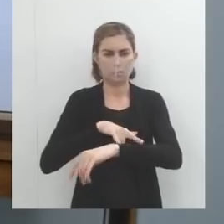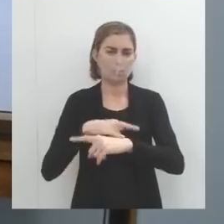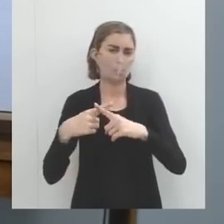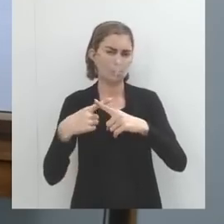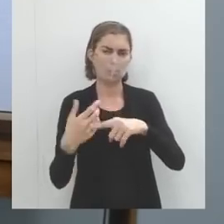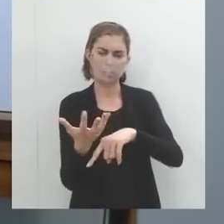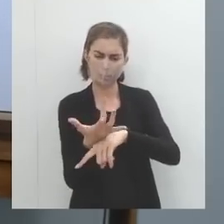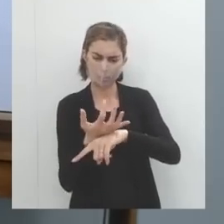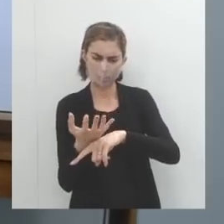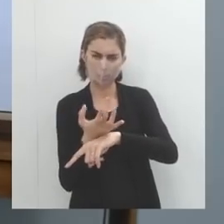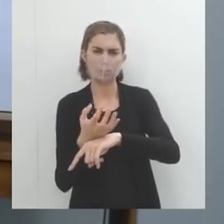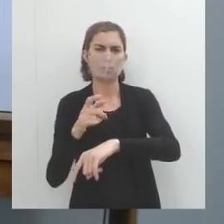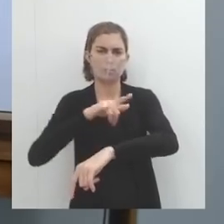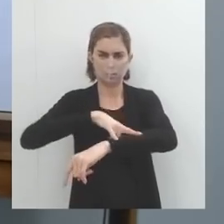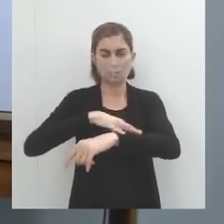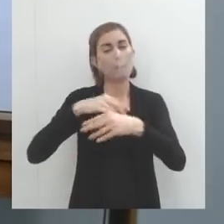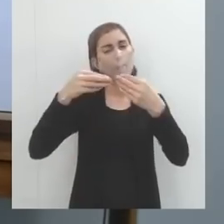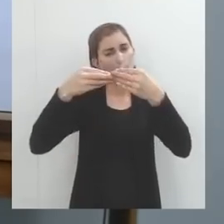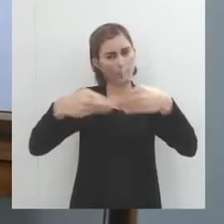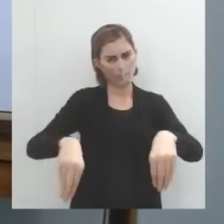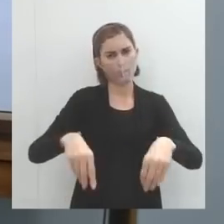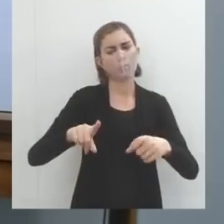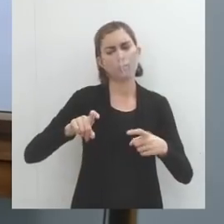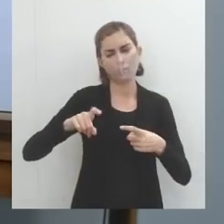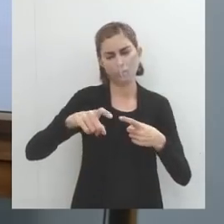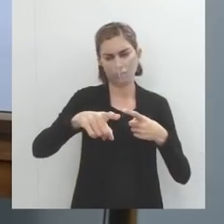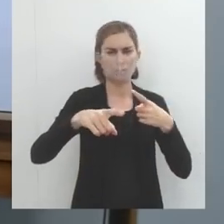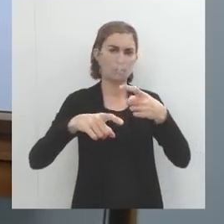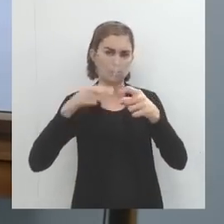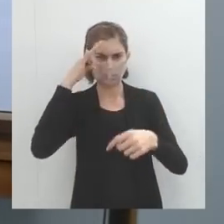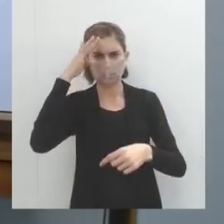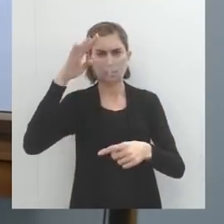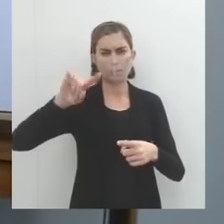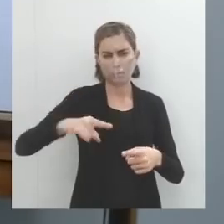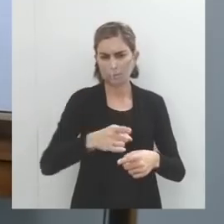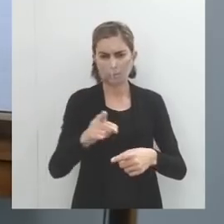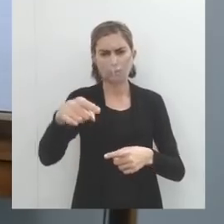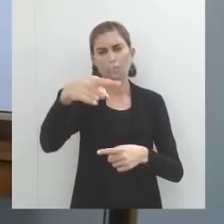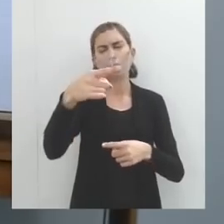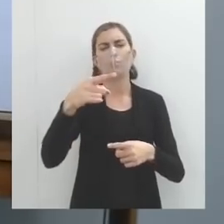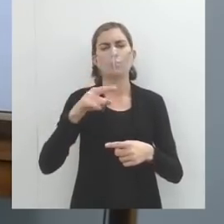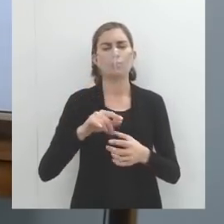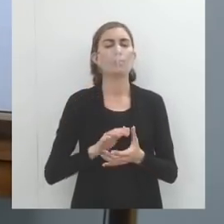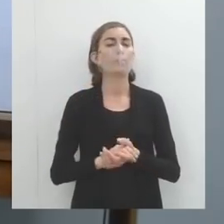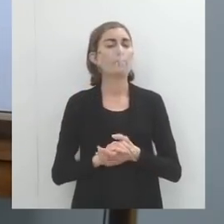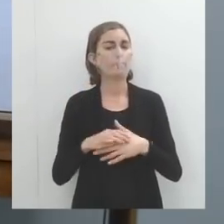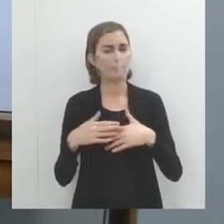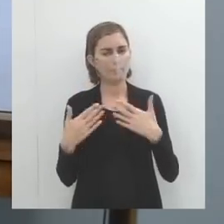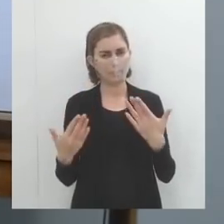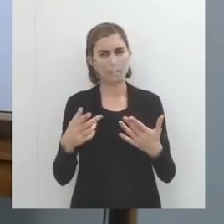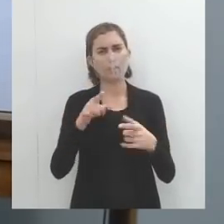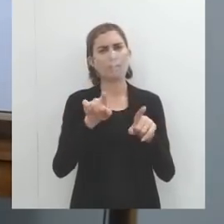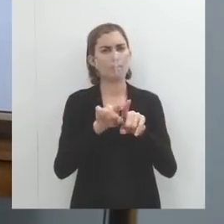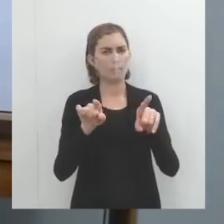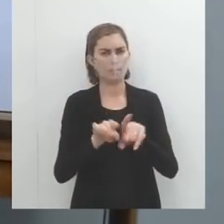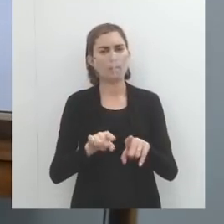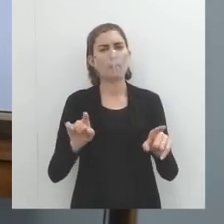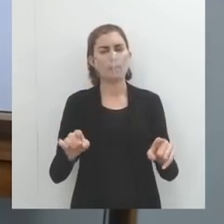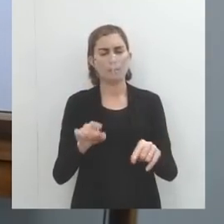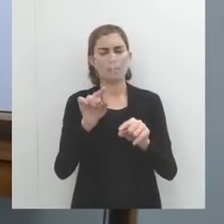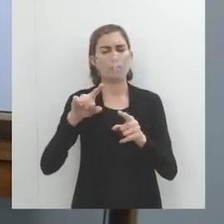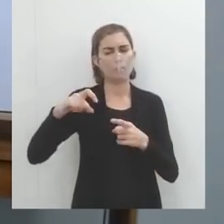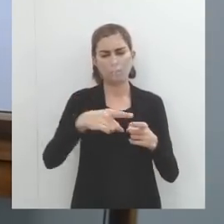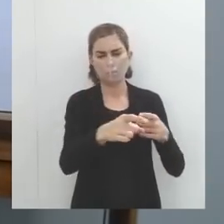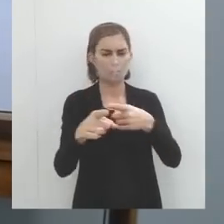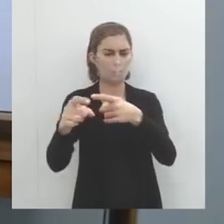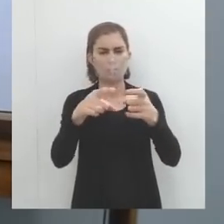essa acidez da urina pode prejudicar o espermatozoide, principalmente quando eles estiverem passando pela uretra, tá? Ele também vai ativar os